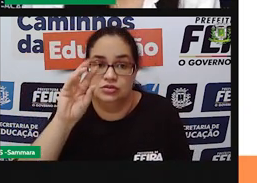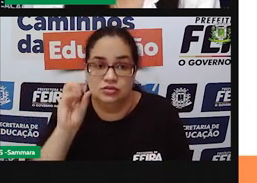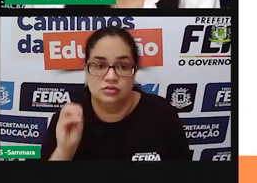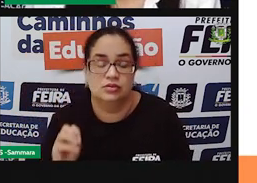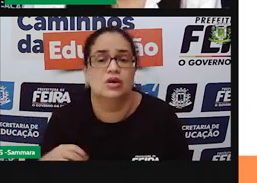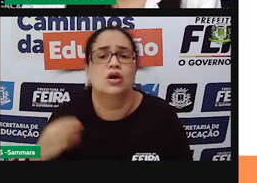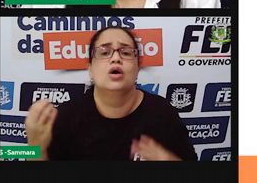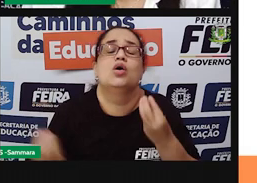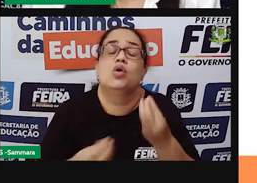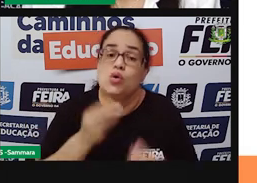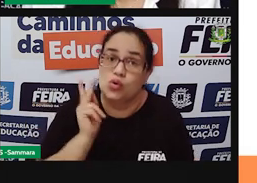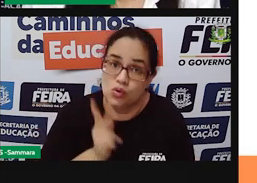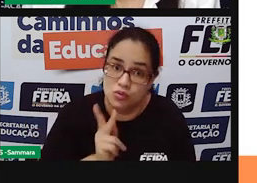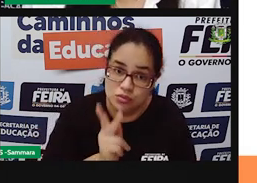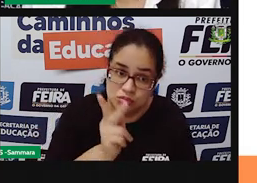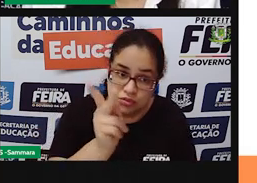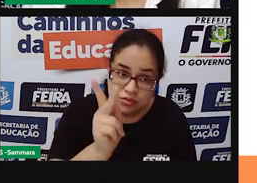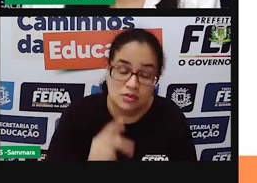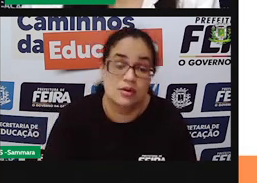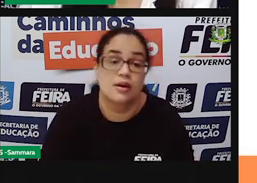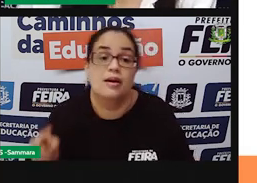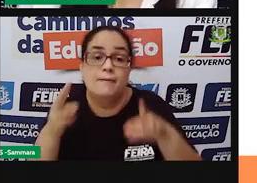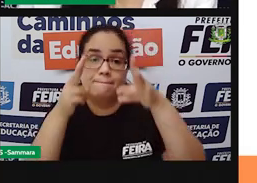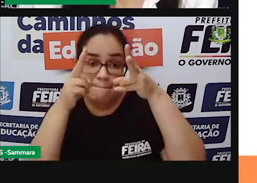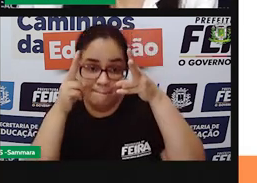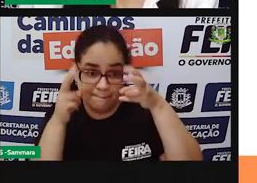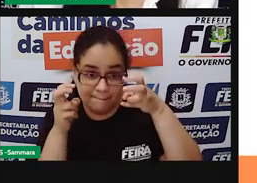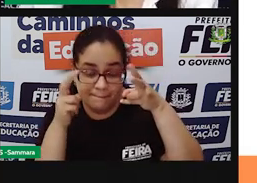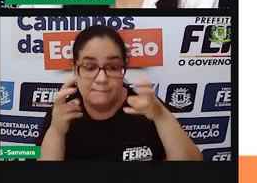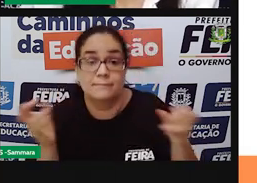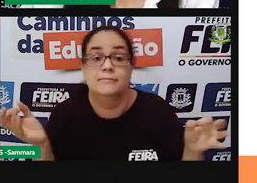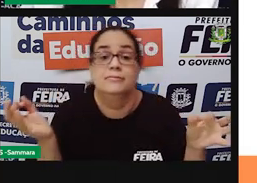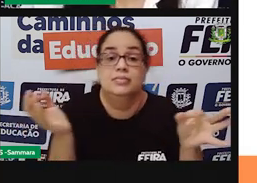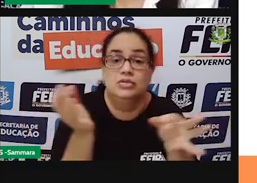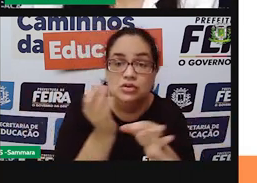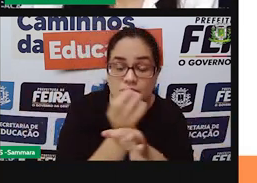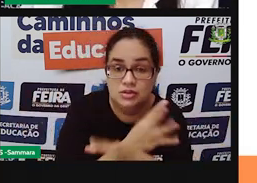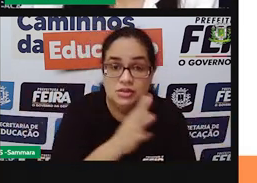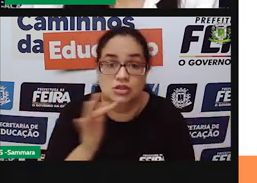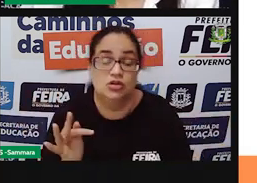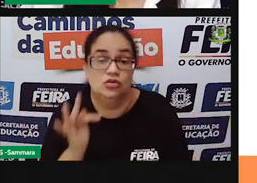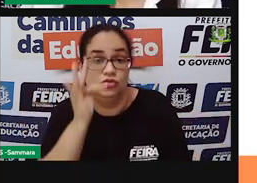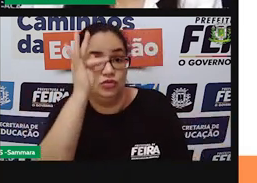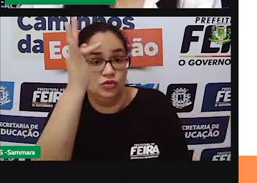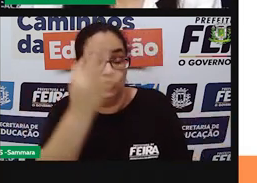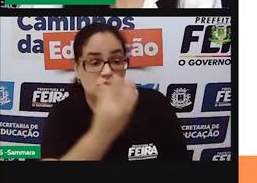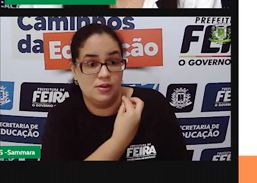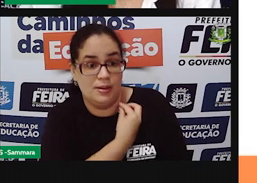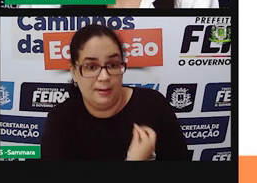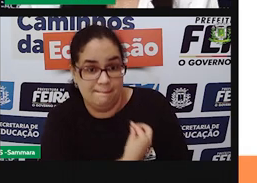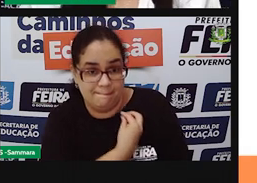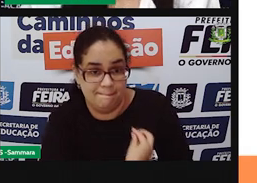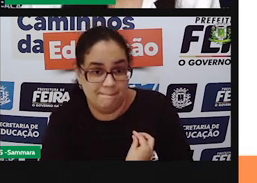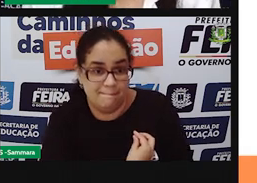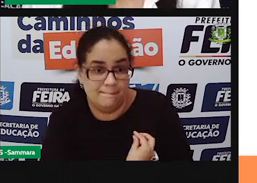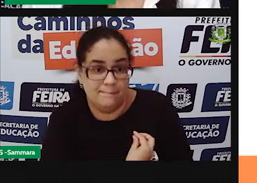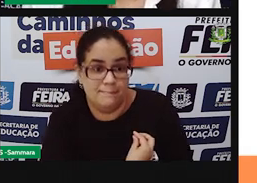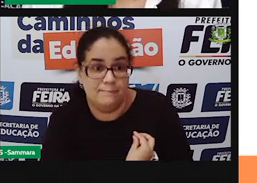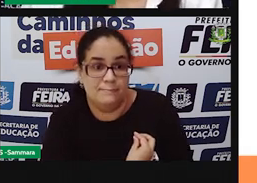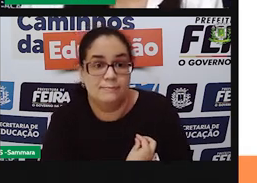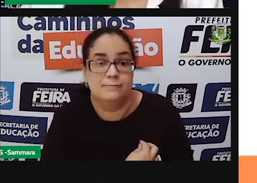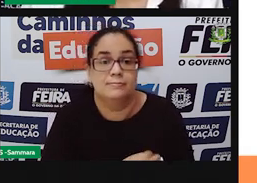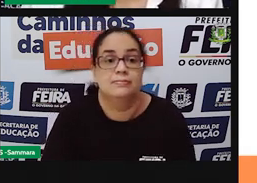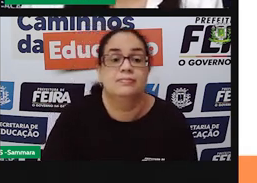E aí, continuando, o que a gente percebe? Terminações do futuro, do presente, do indicativo. Então, vamos